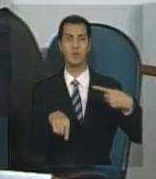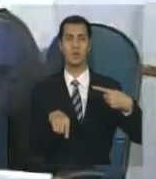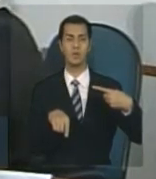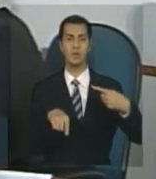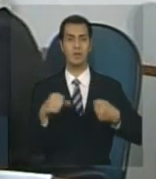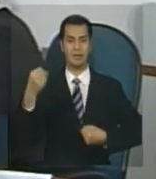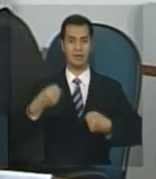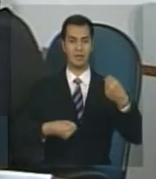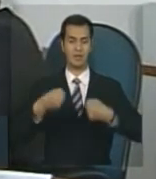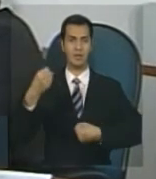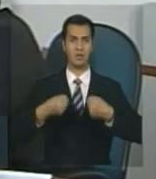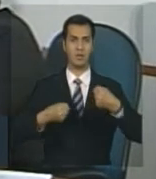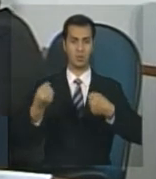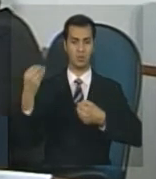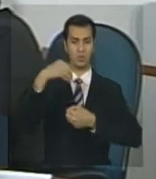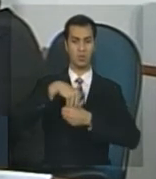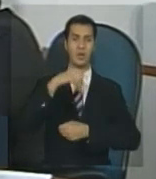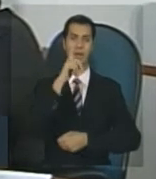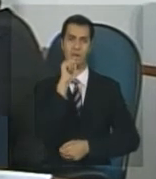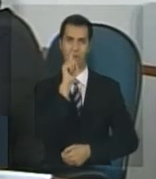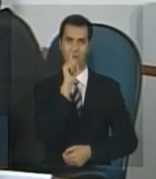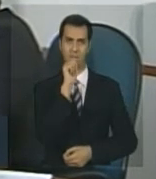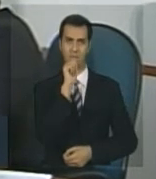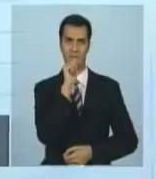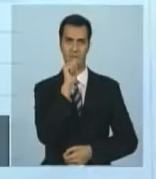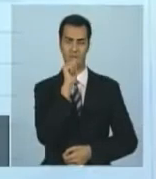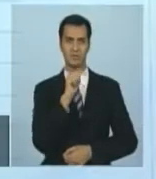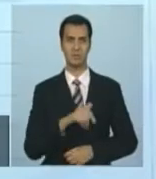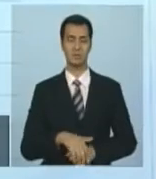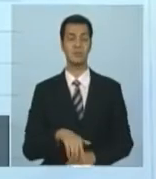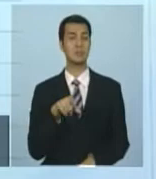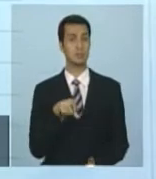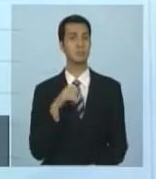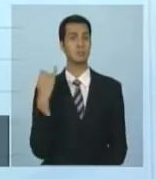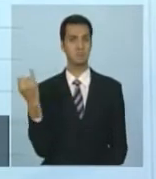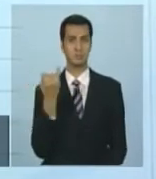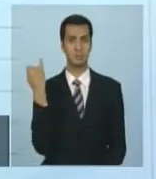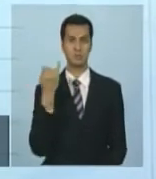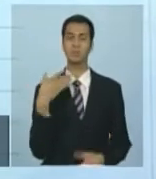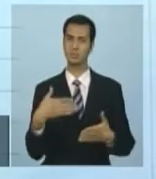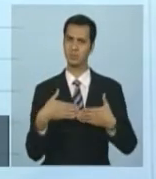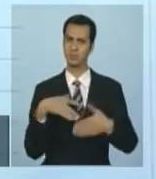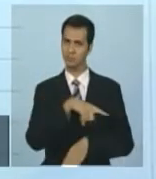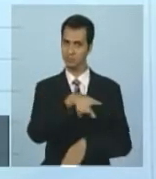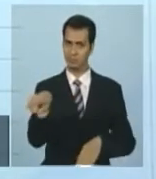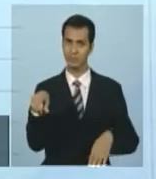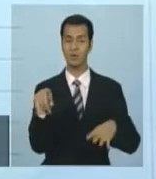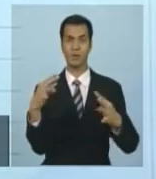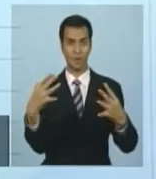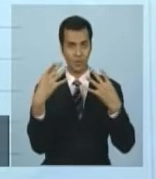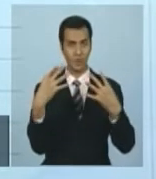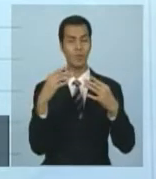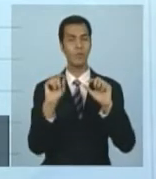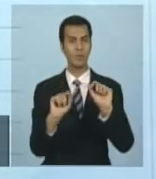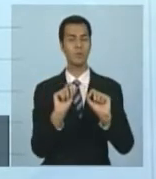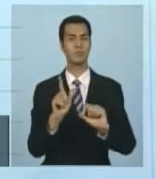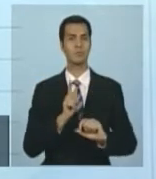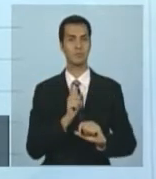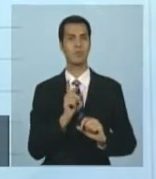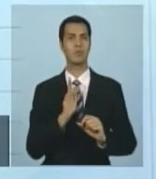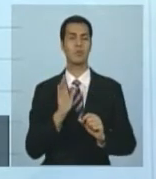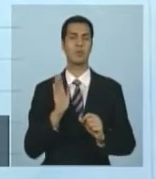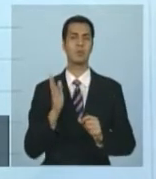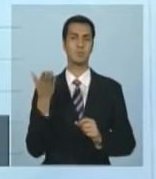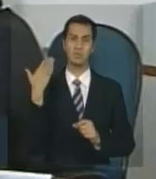Carro-Pipa. Isso é muito importante, eu vou chamar a atenção dos senhores jornalistas, até para corrigir uma informação